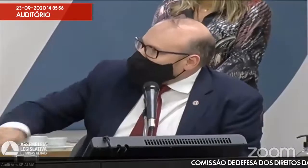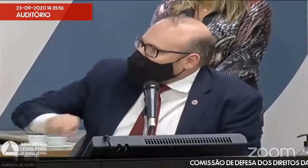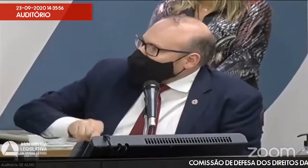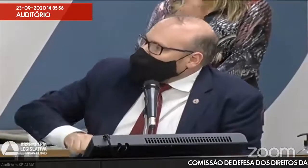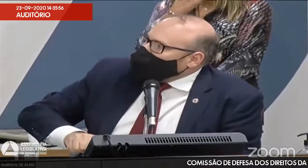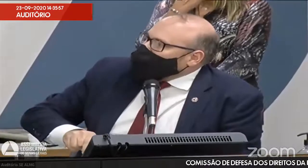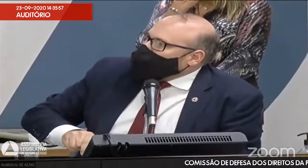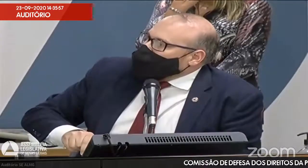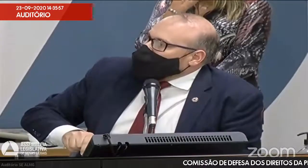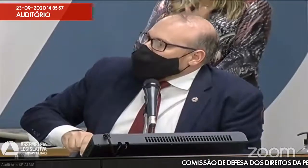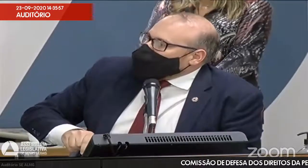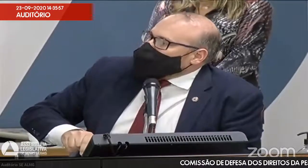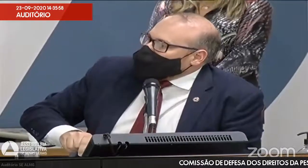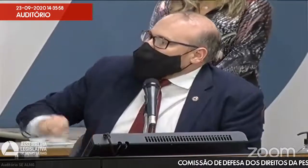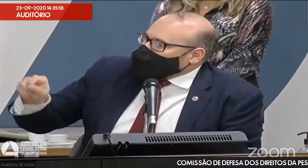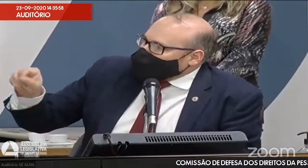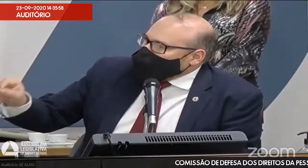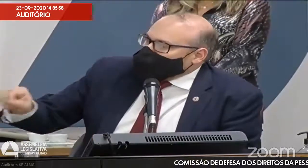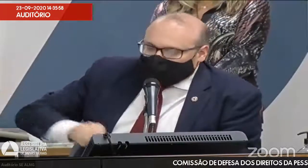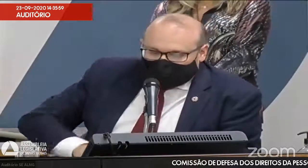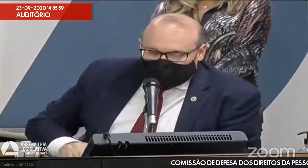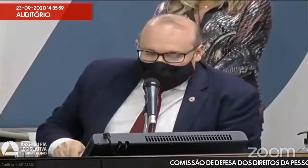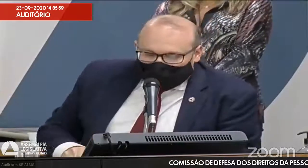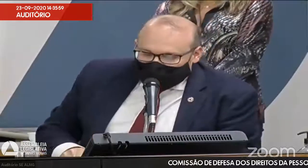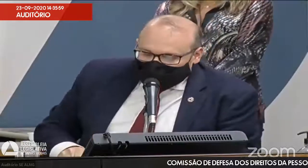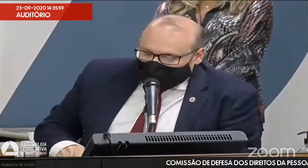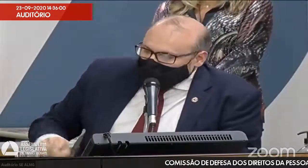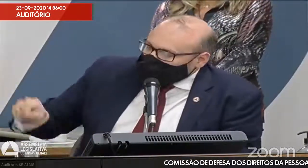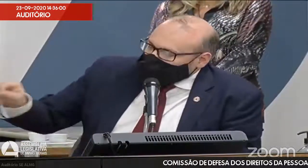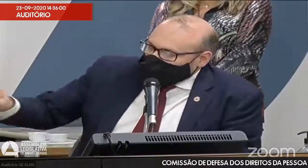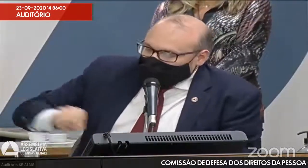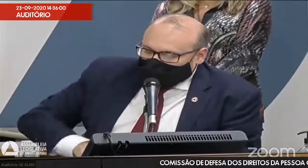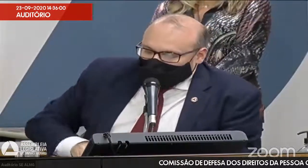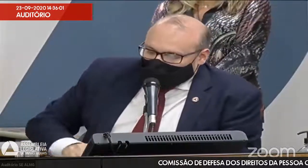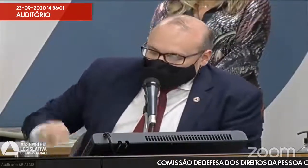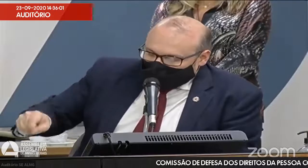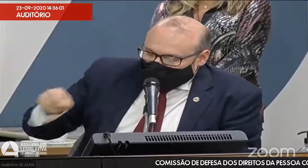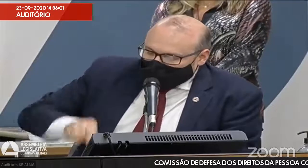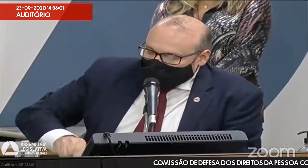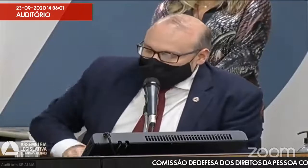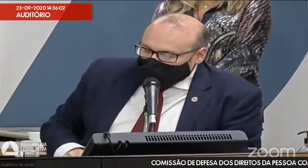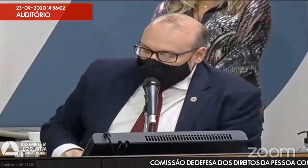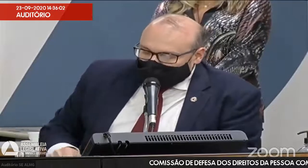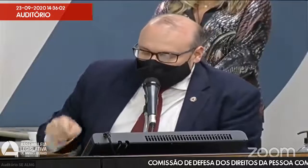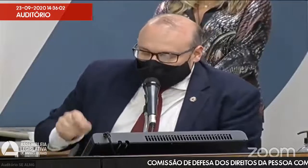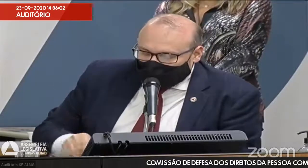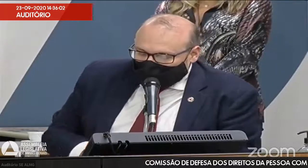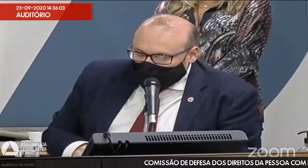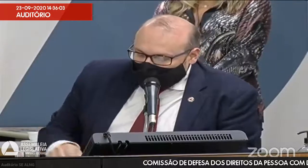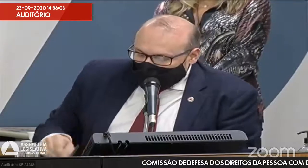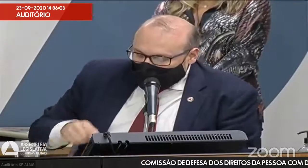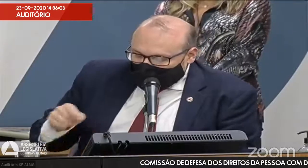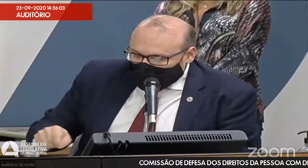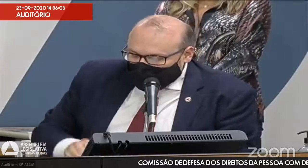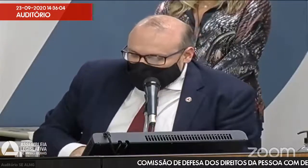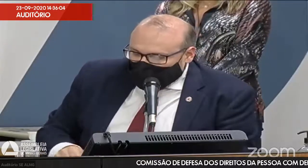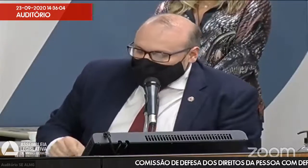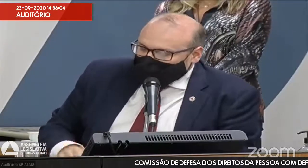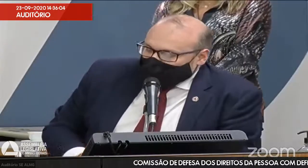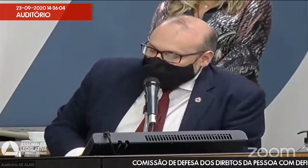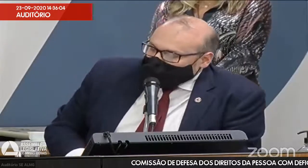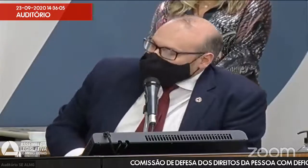debate aqui existe, essa comissão também. Então, mas eu quero me posicionar depois em relação